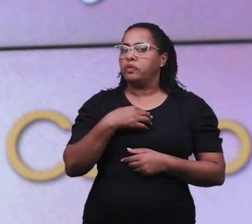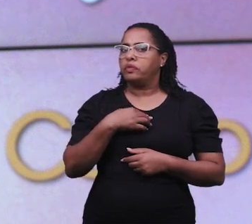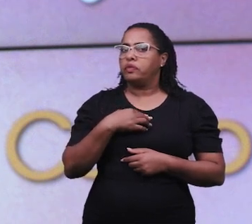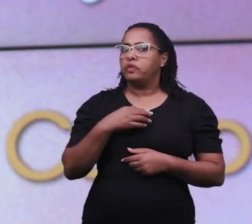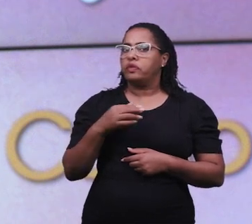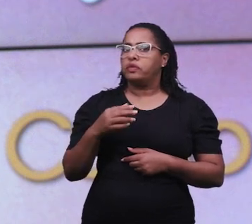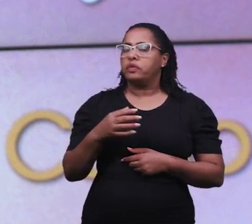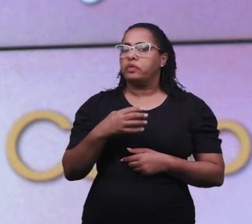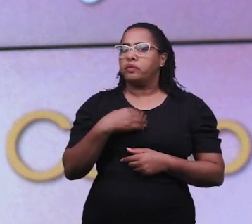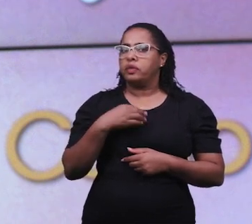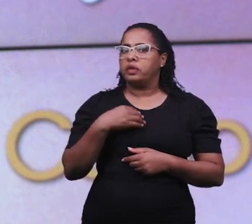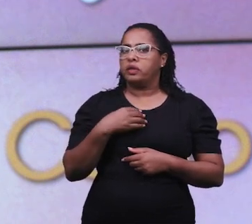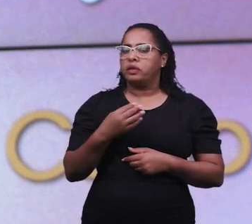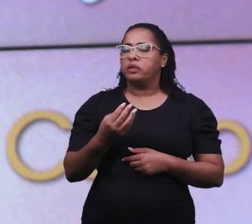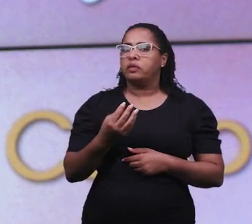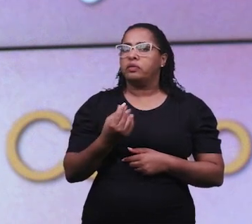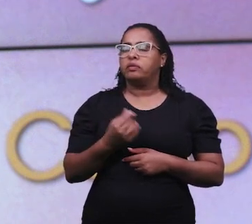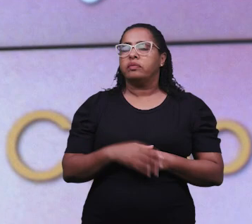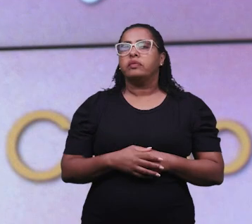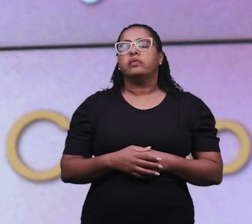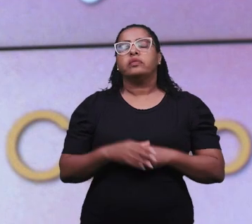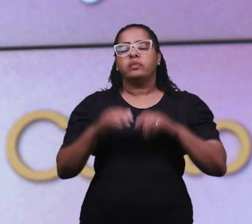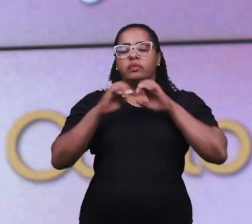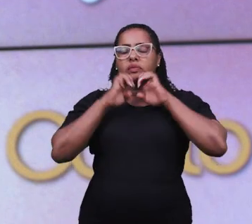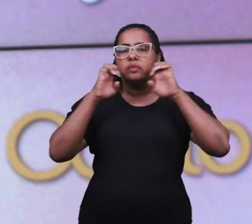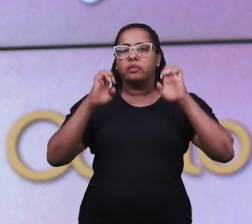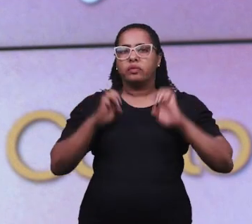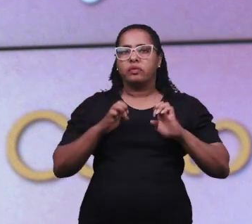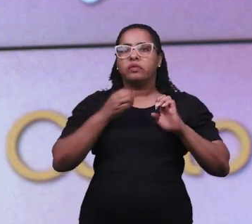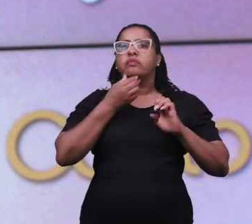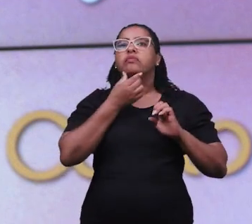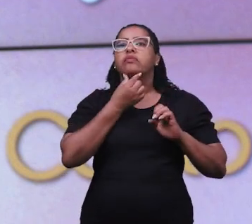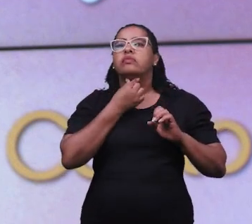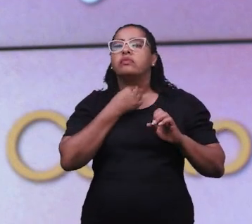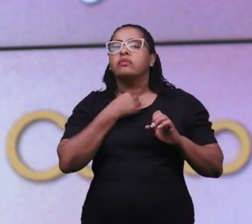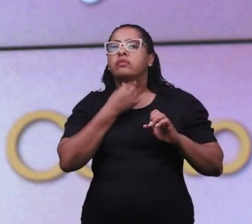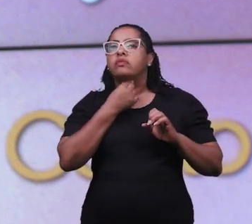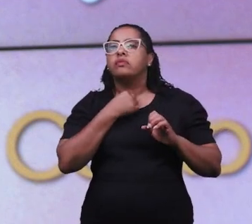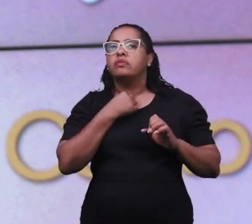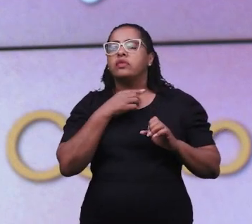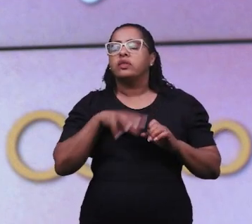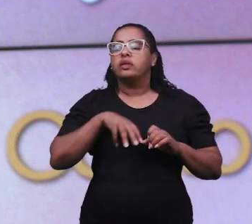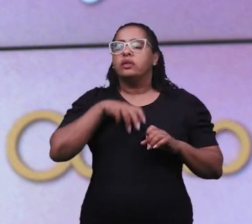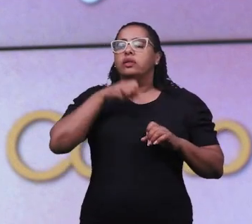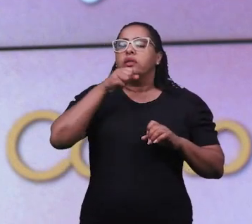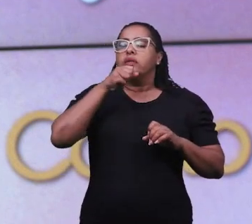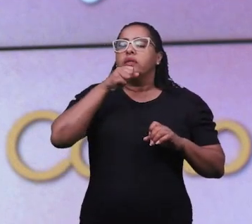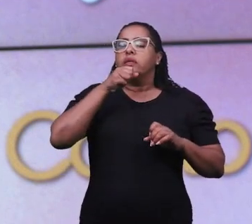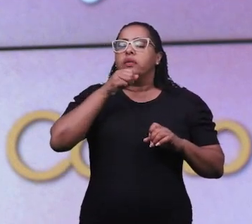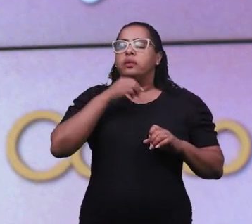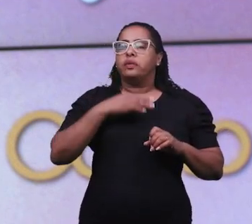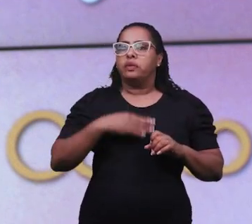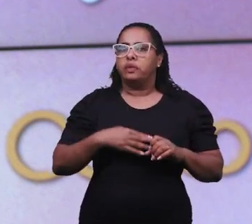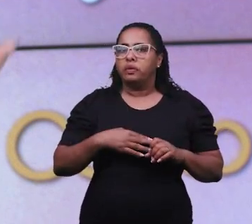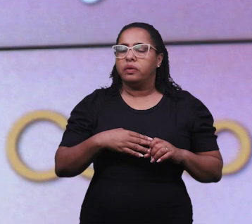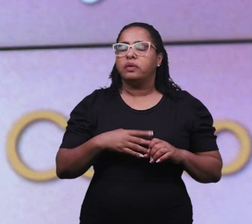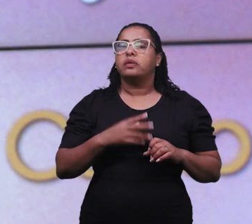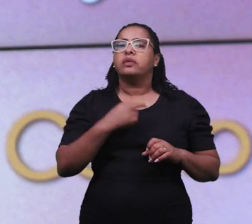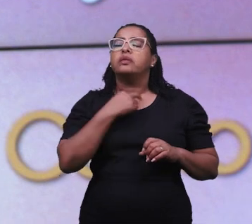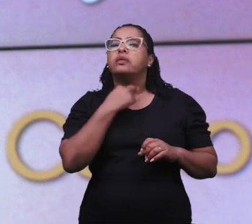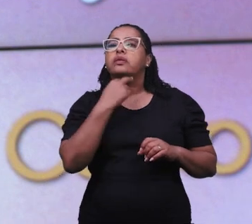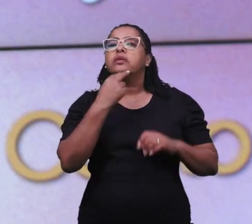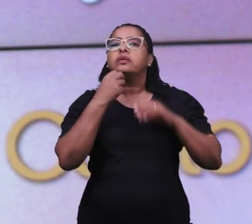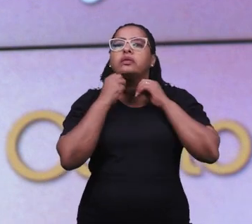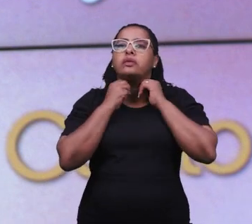sucção. Faz com que essa estrutura também se abaixe. É o que acontece na nossa inspiração. O trato vocal